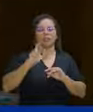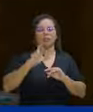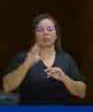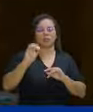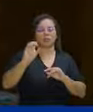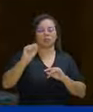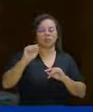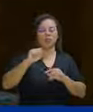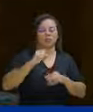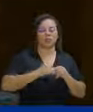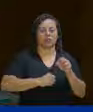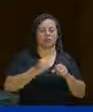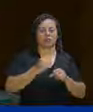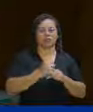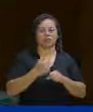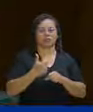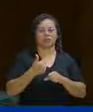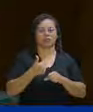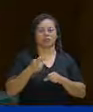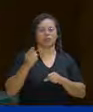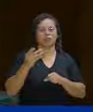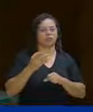em 21/6/2019.